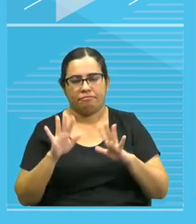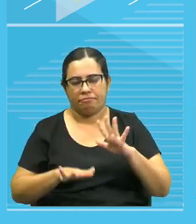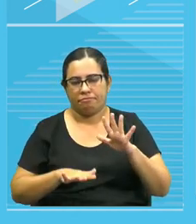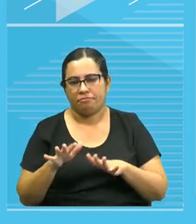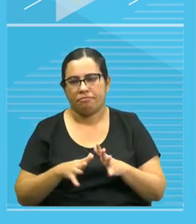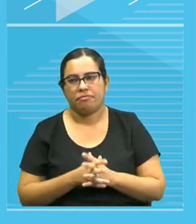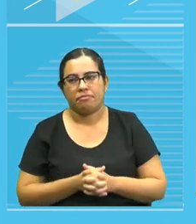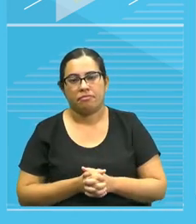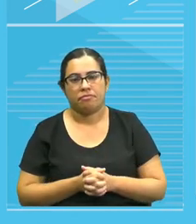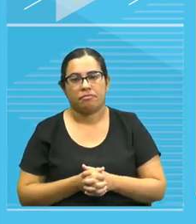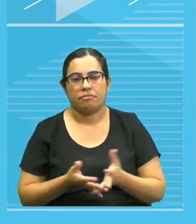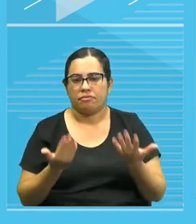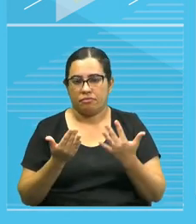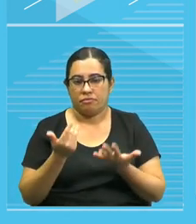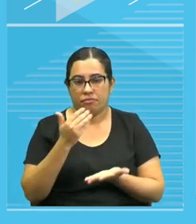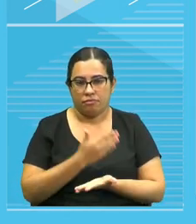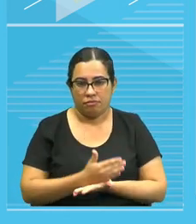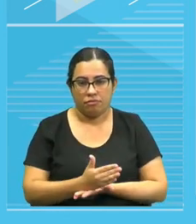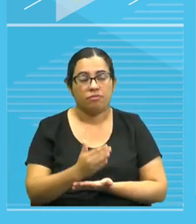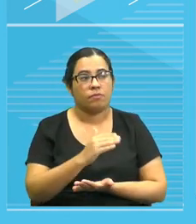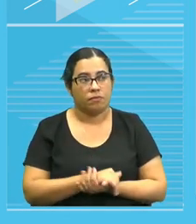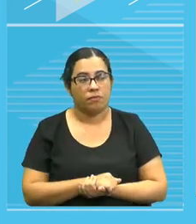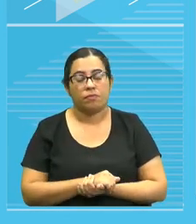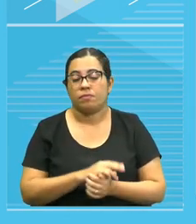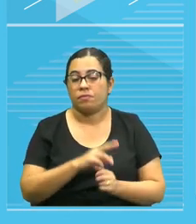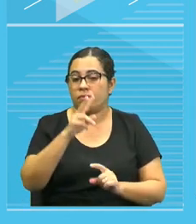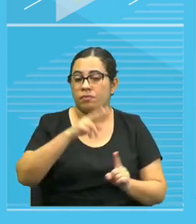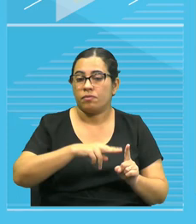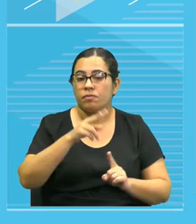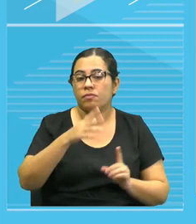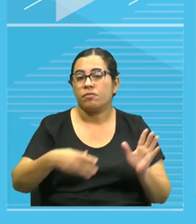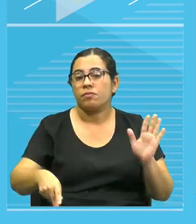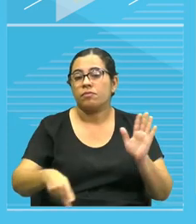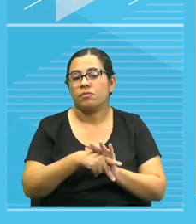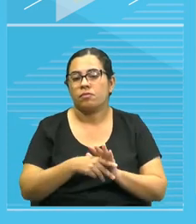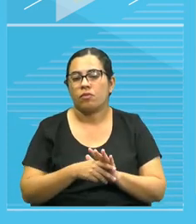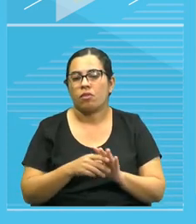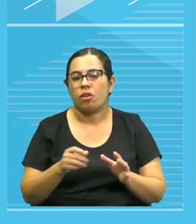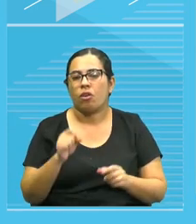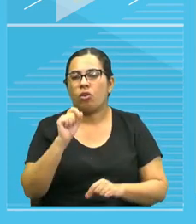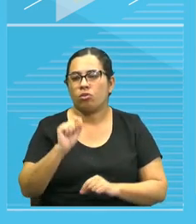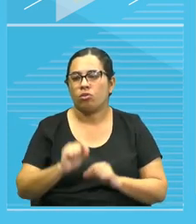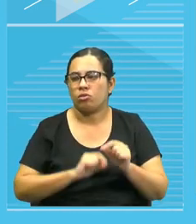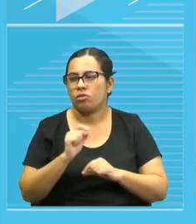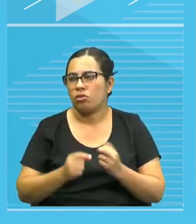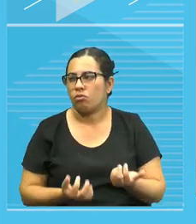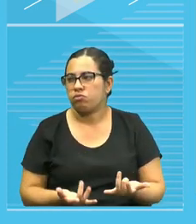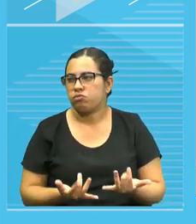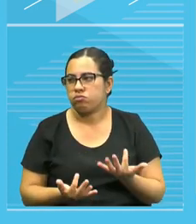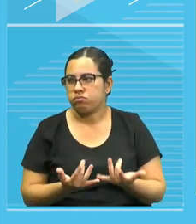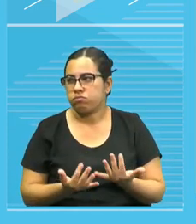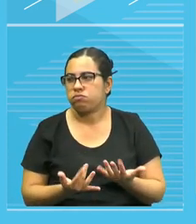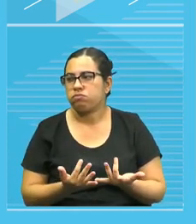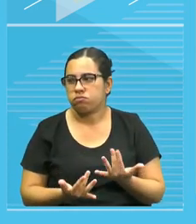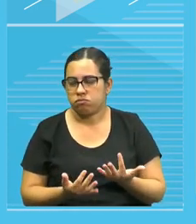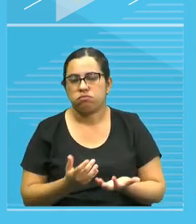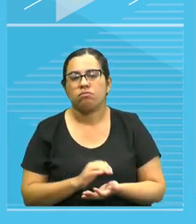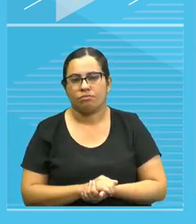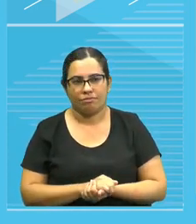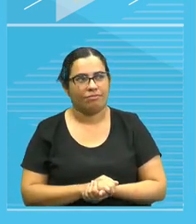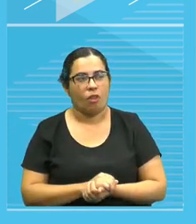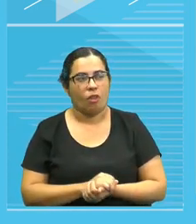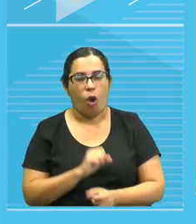vamos seguindo entalpia de combustão tocar fogo nas coisas